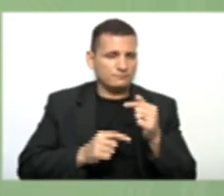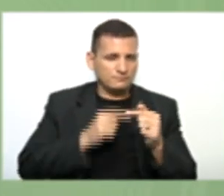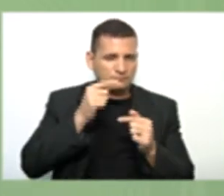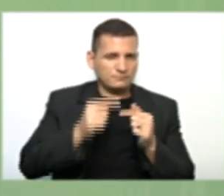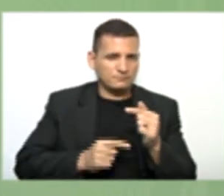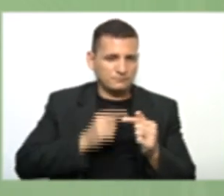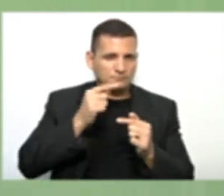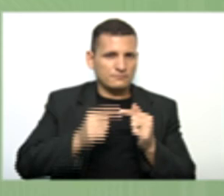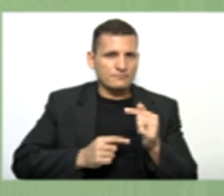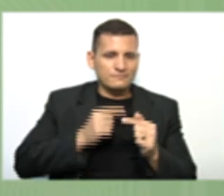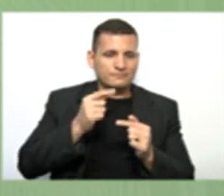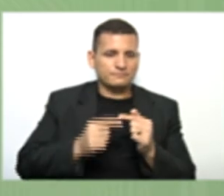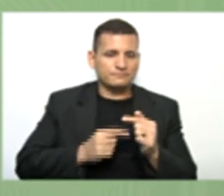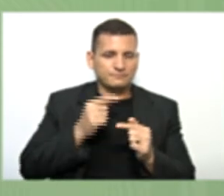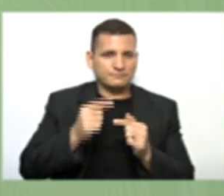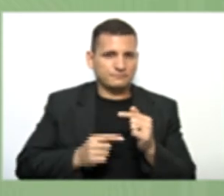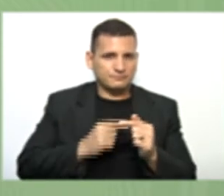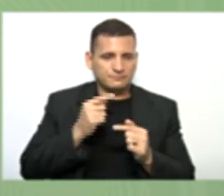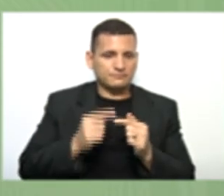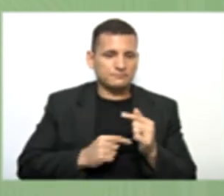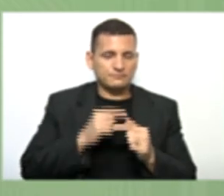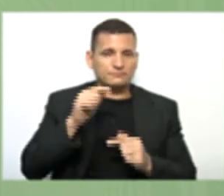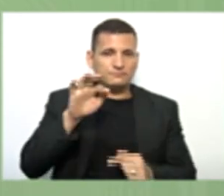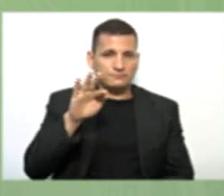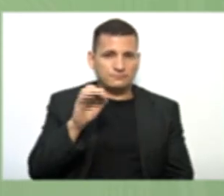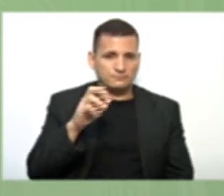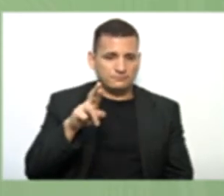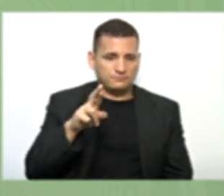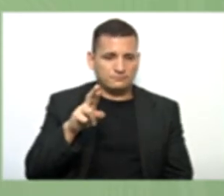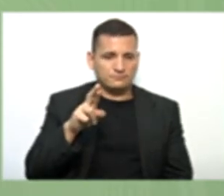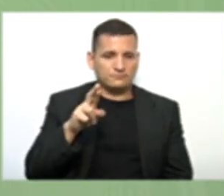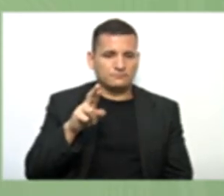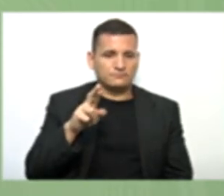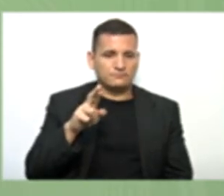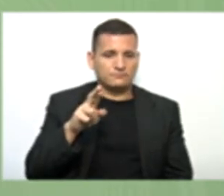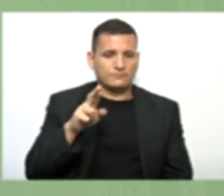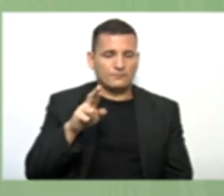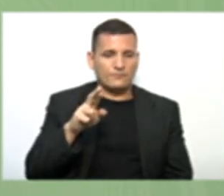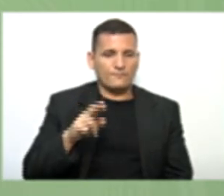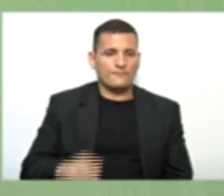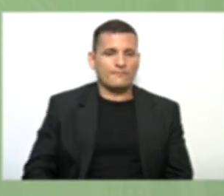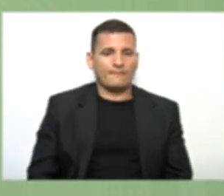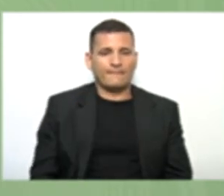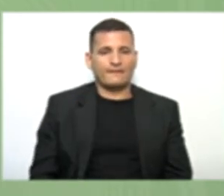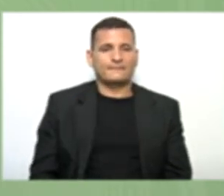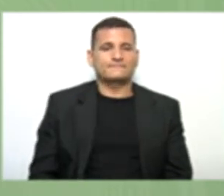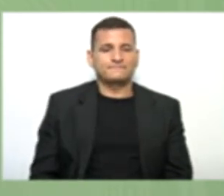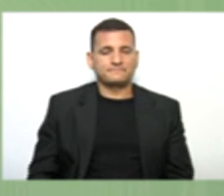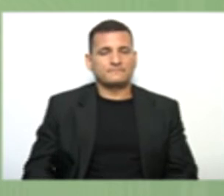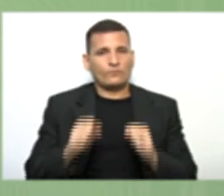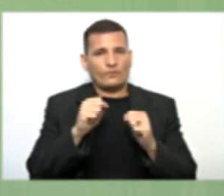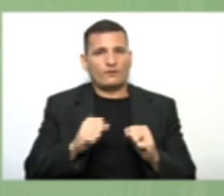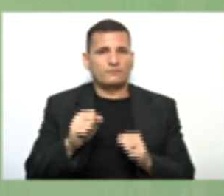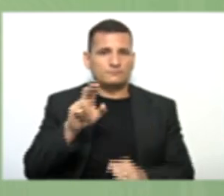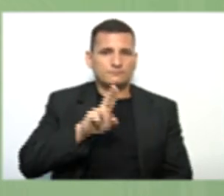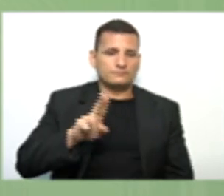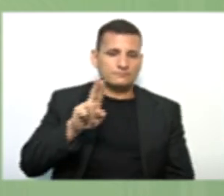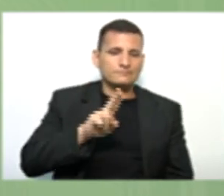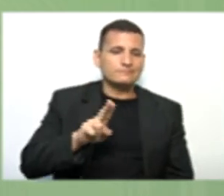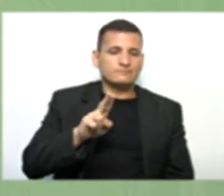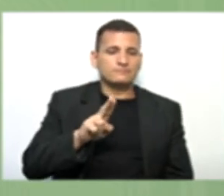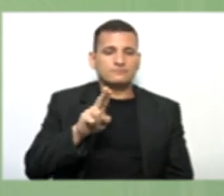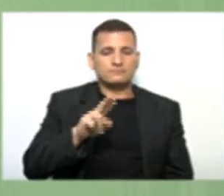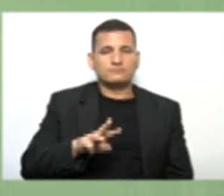E essa é a utilidade do laço while, tá bom? Podemos utilizar o laço while